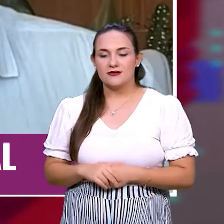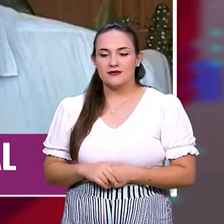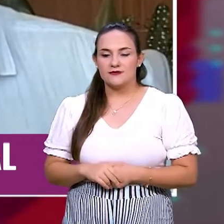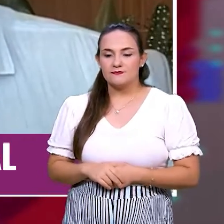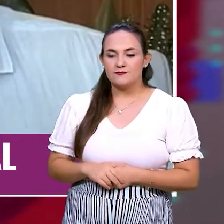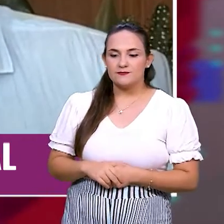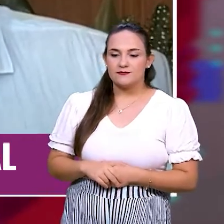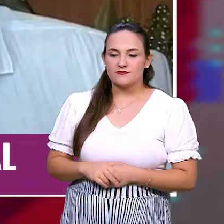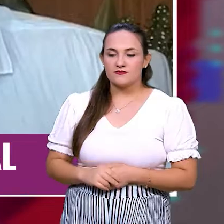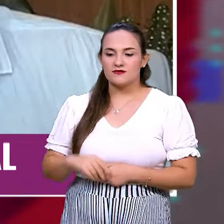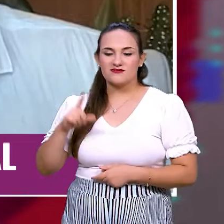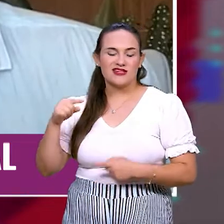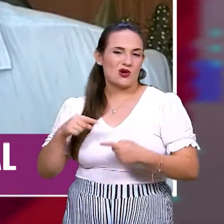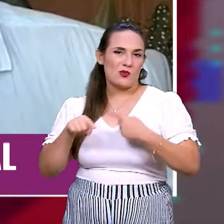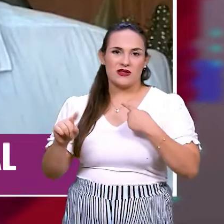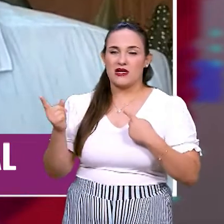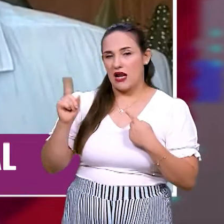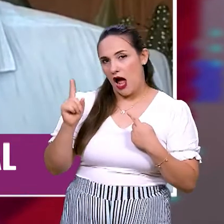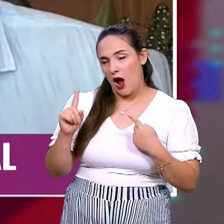comportamentos, assim,